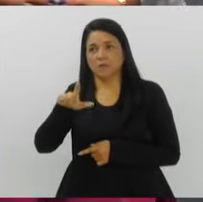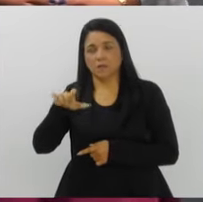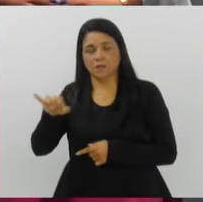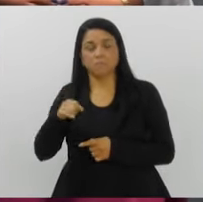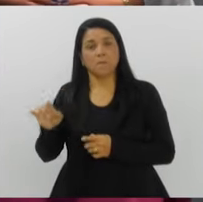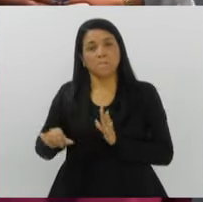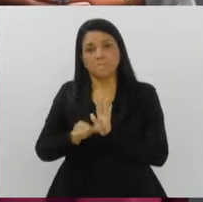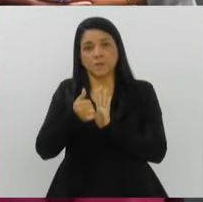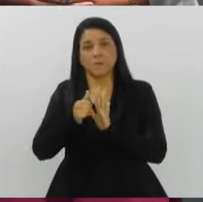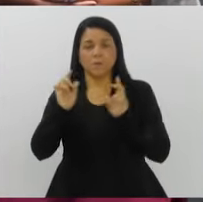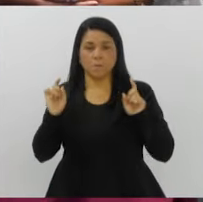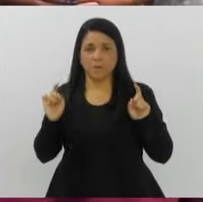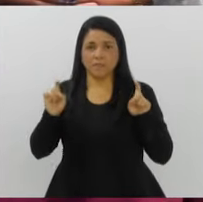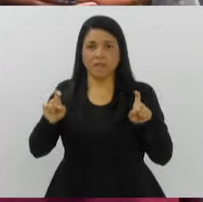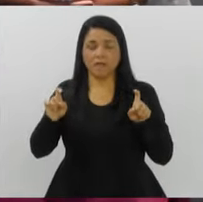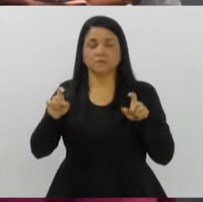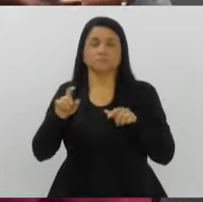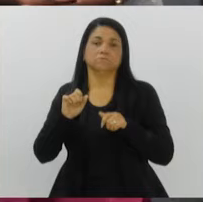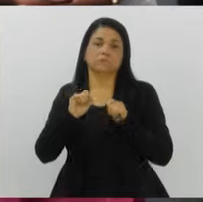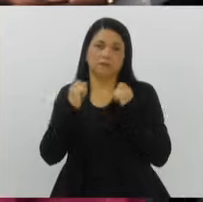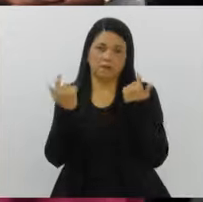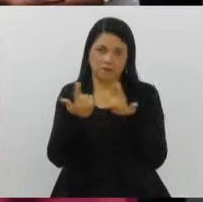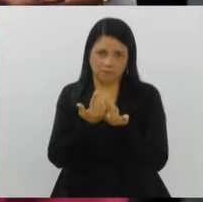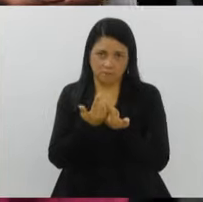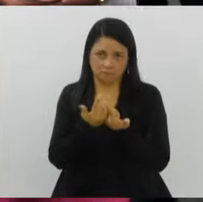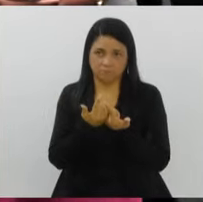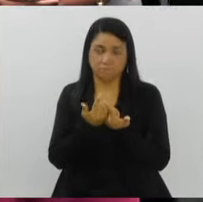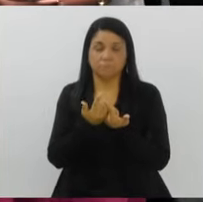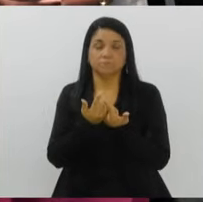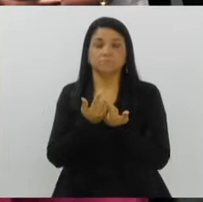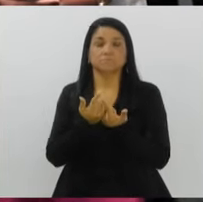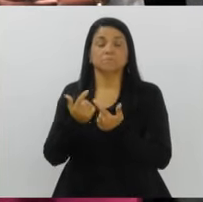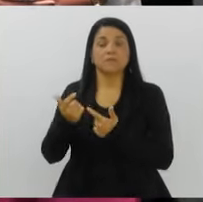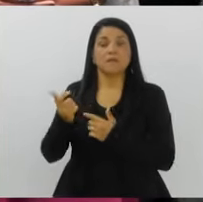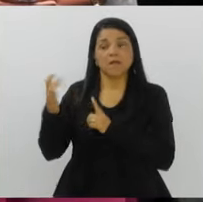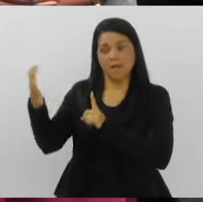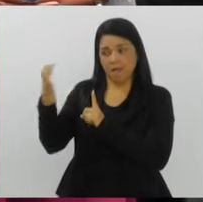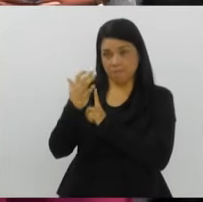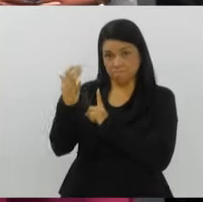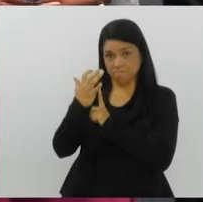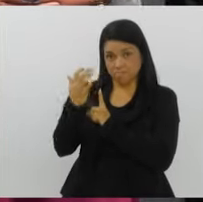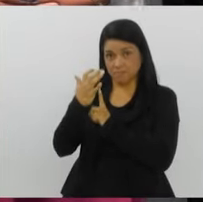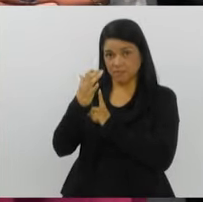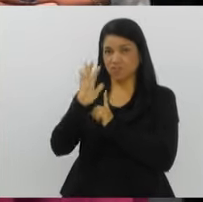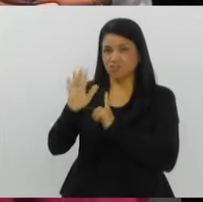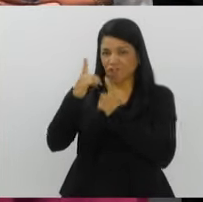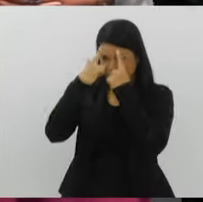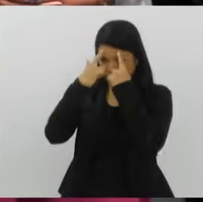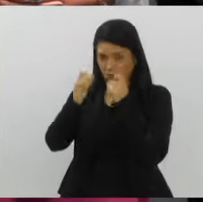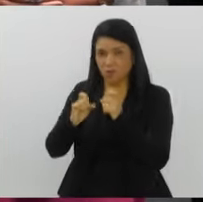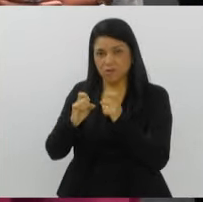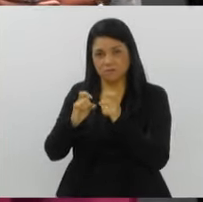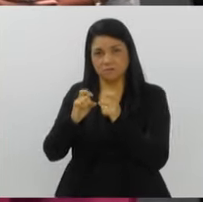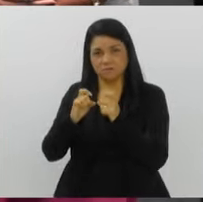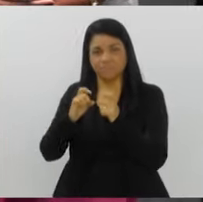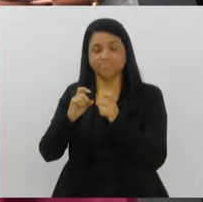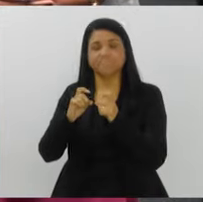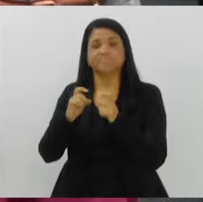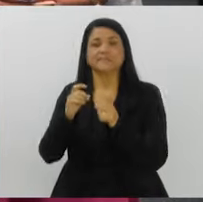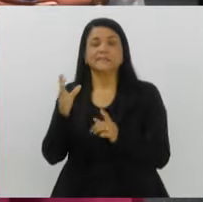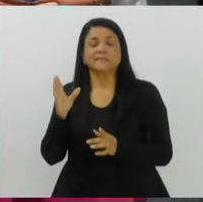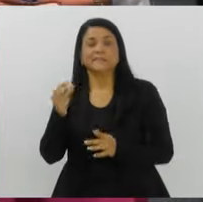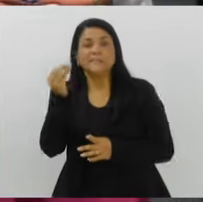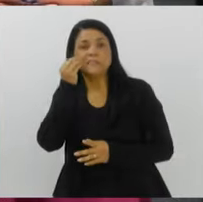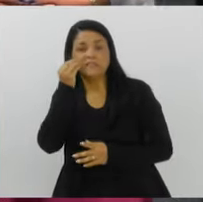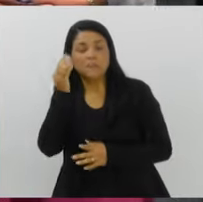aqui na Assembleia Legislativa do Estado do Rio de Janeiro. Esse ato de ameaça, ele por si só já é uma agressão que tenta amedrontar,